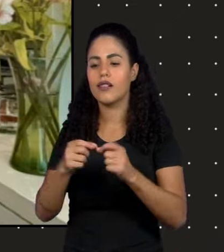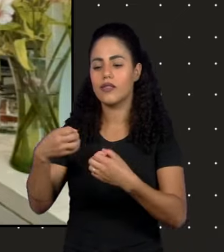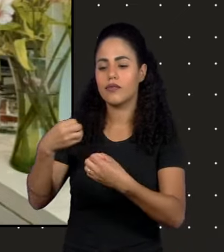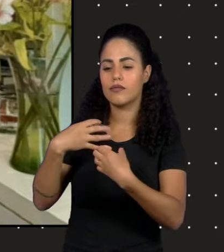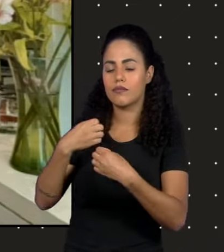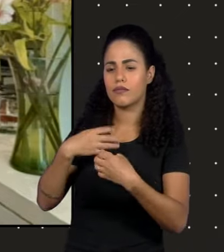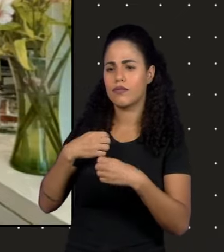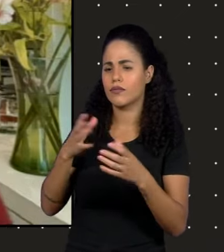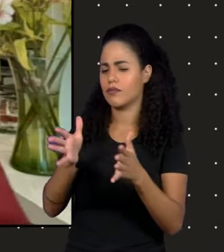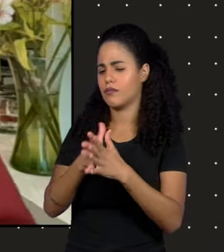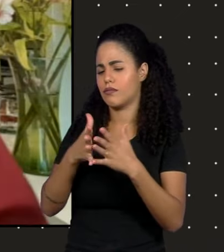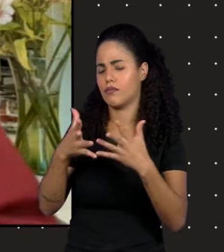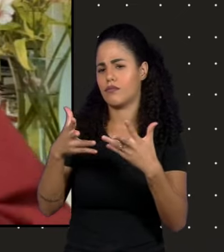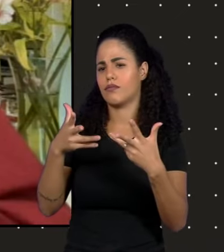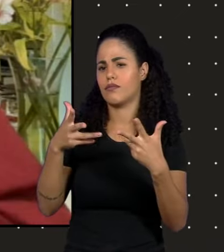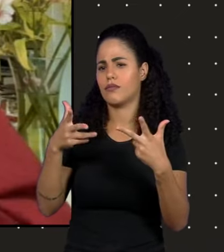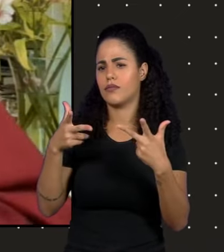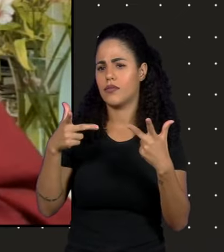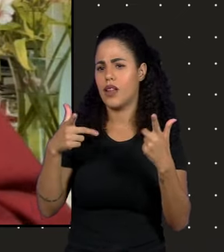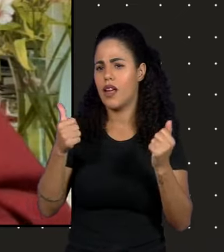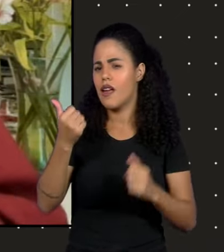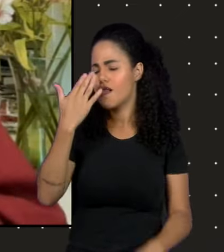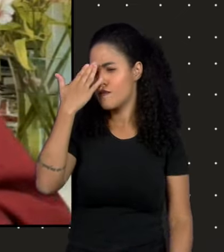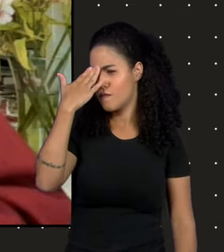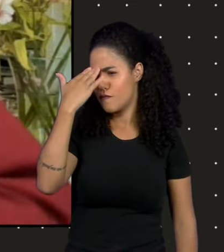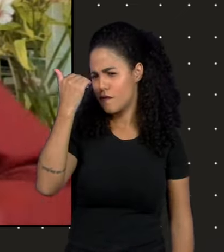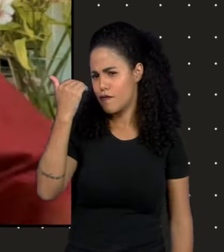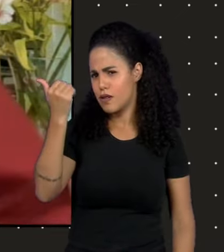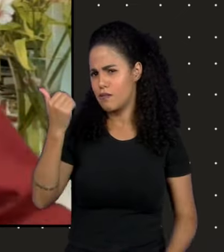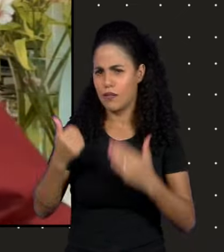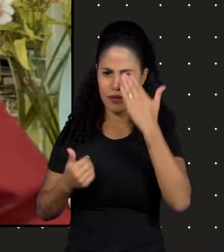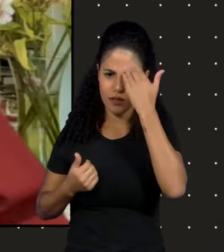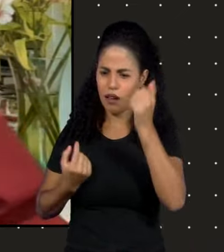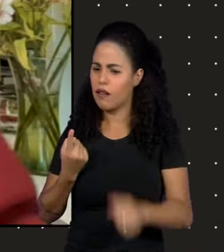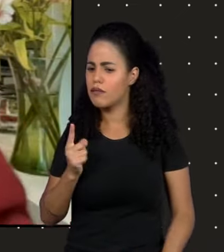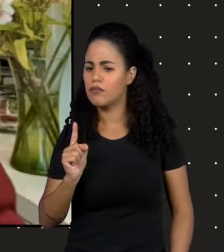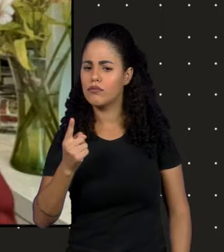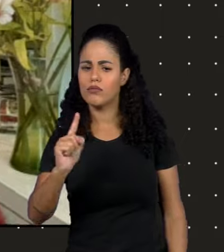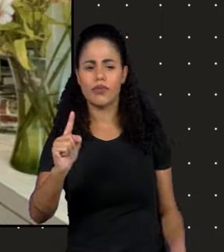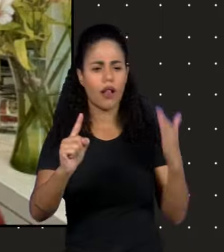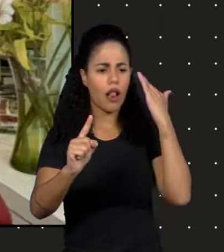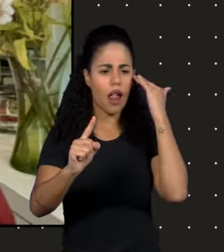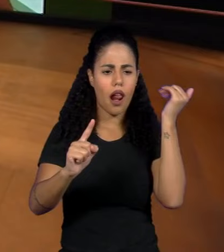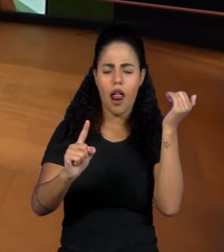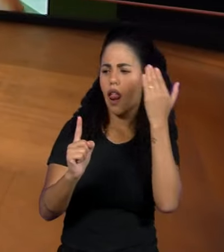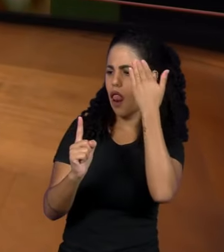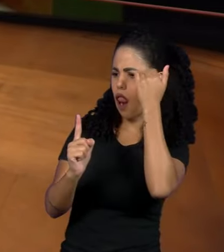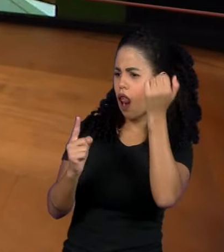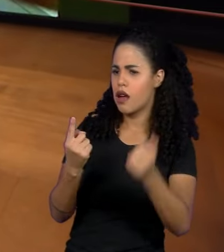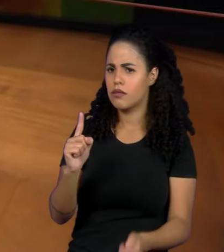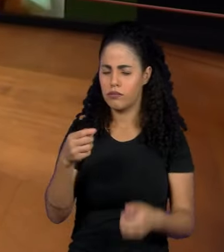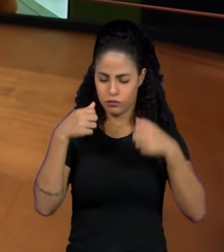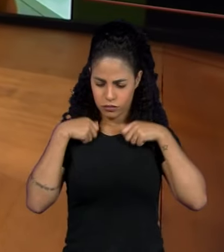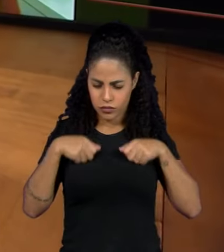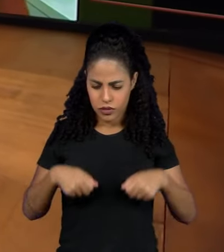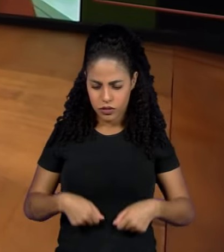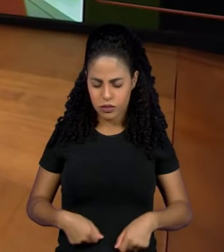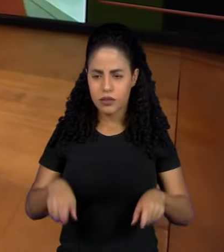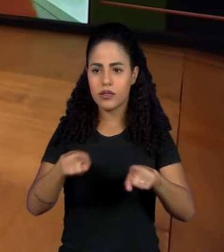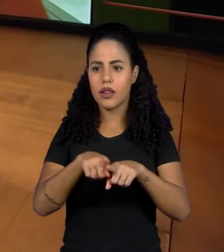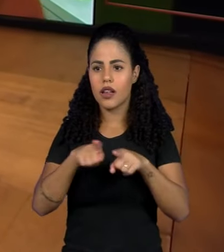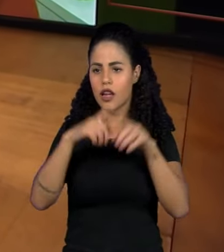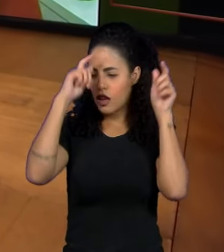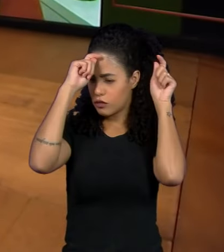fantástica. Ele era reconhecido por onde estivesse, não só pela roupa dele, pela coisa do